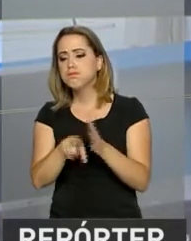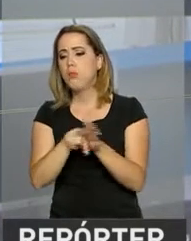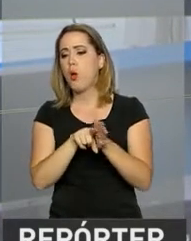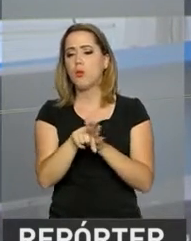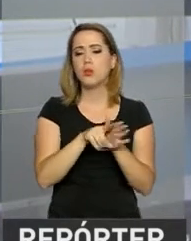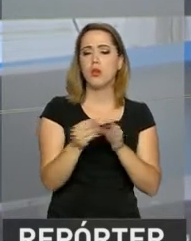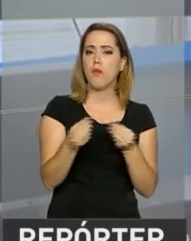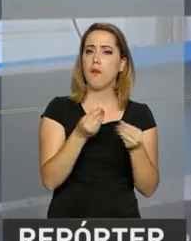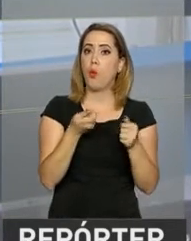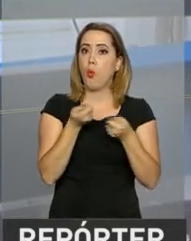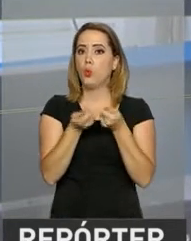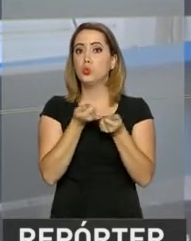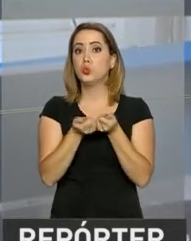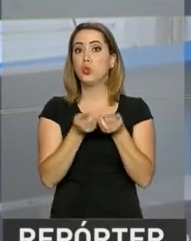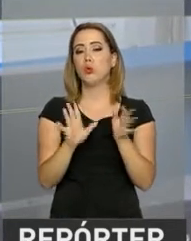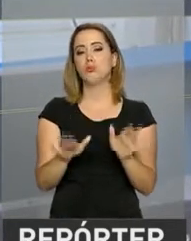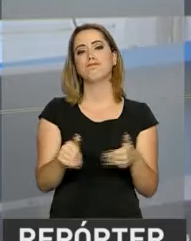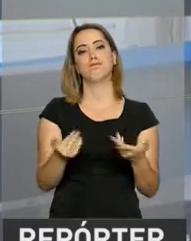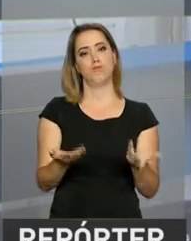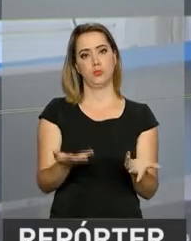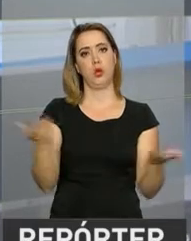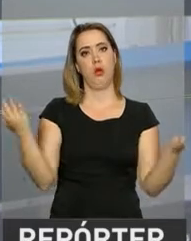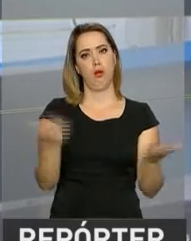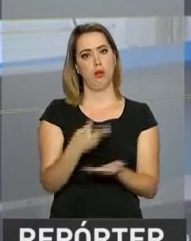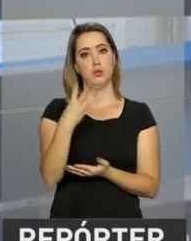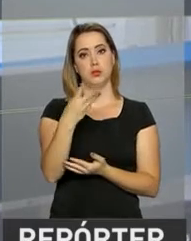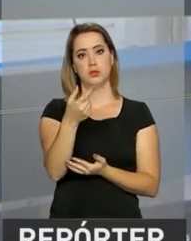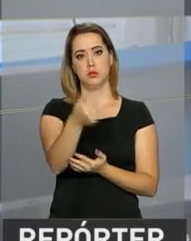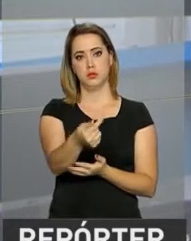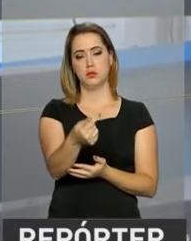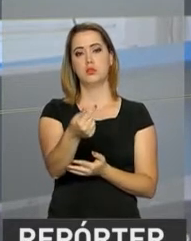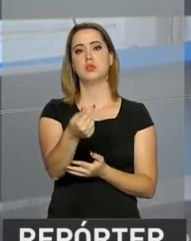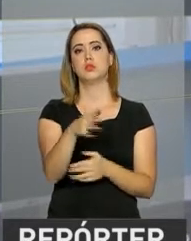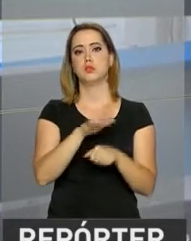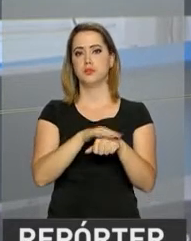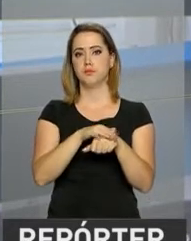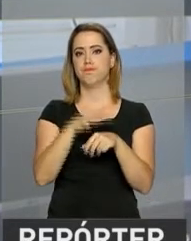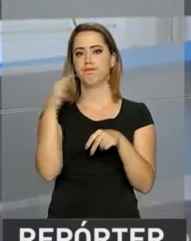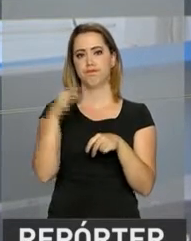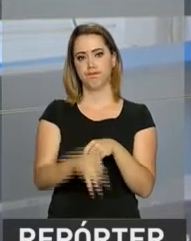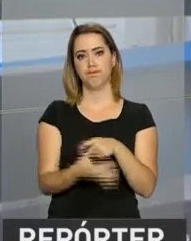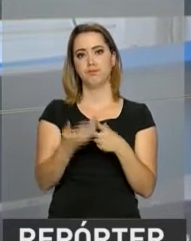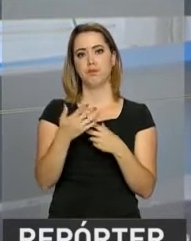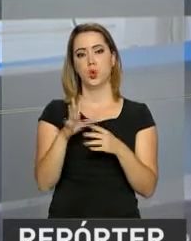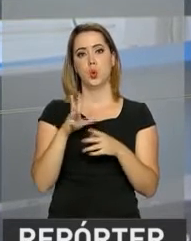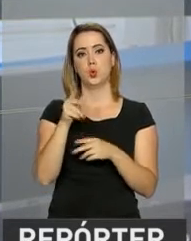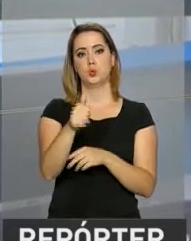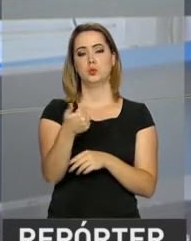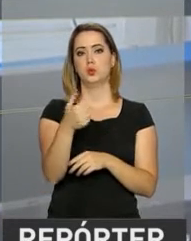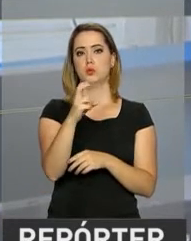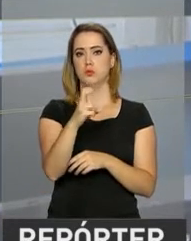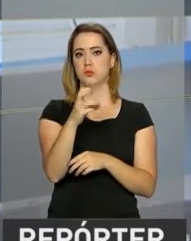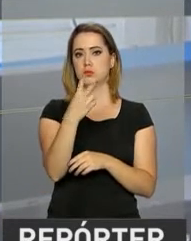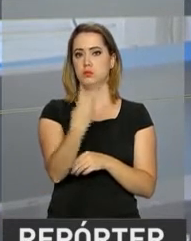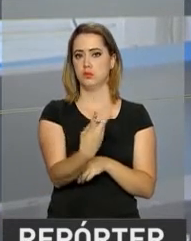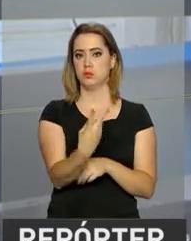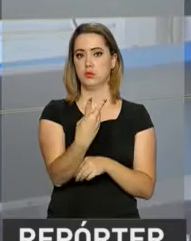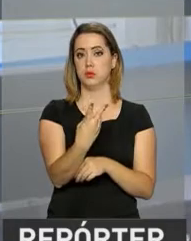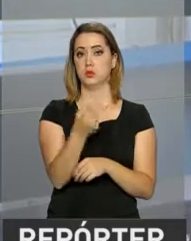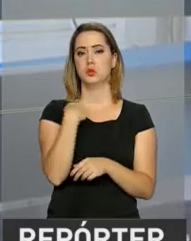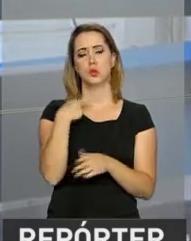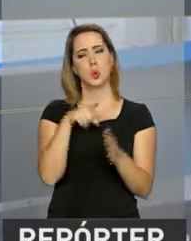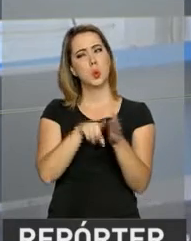de controle até o momento são 37 casos prováveis da doença no total são 152 casos